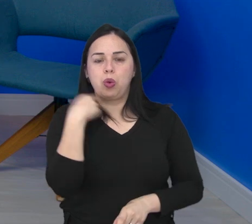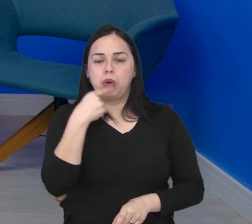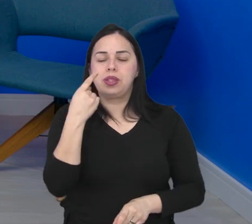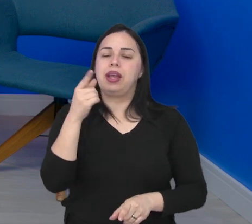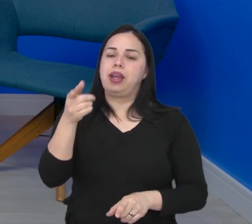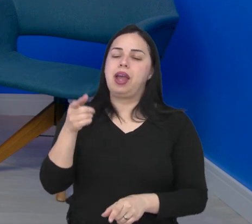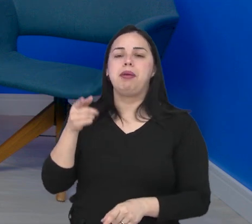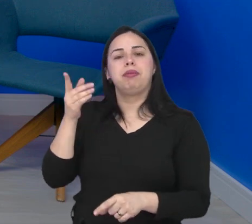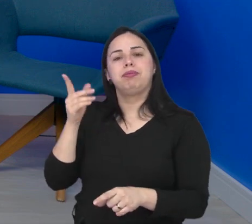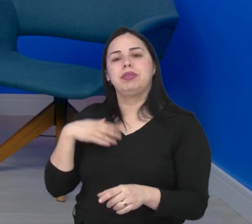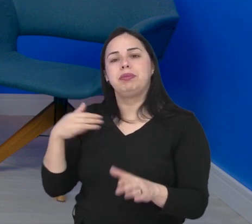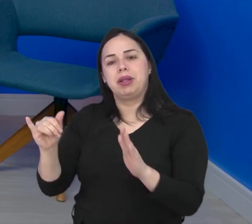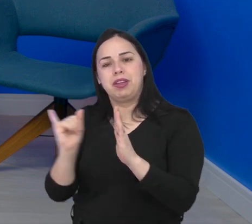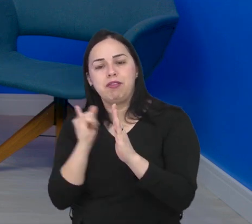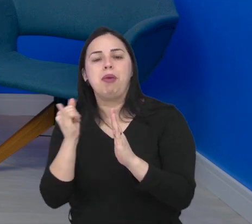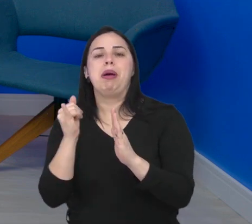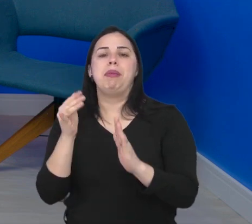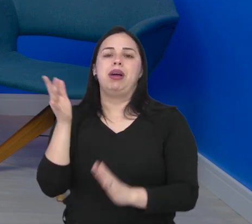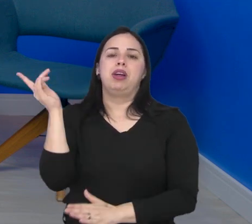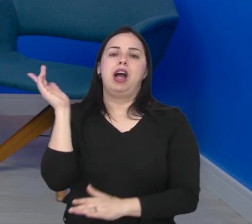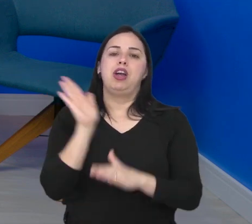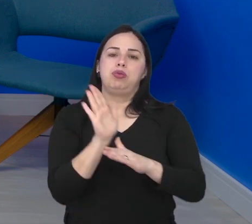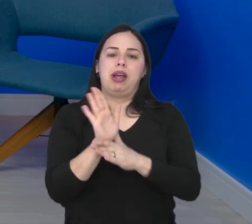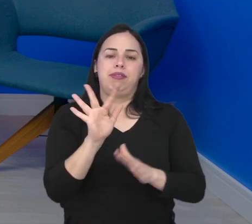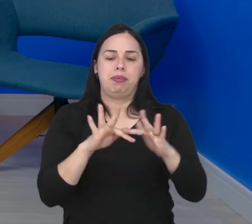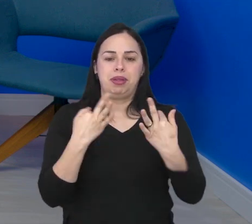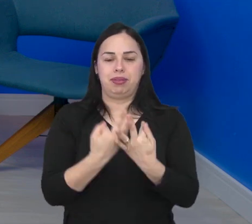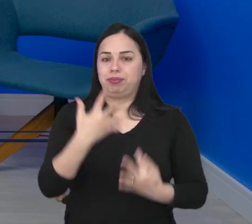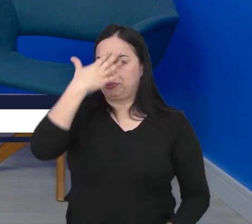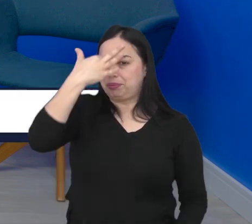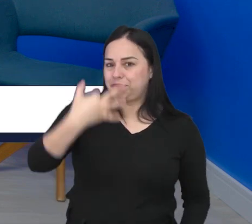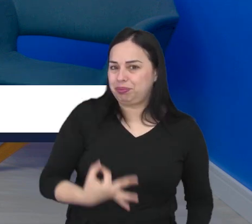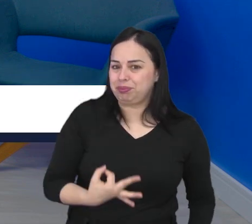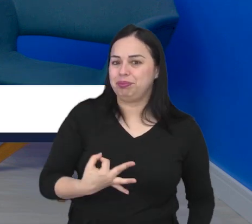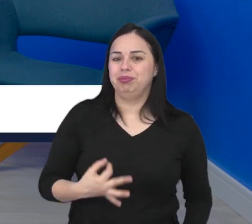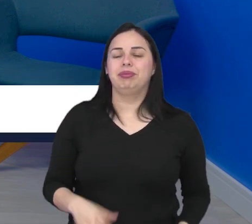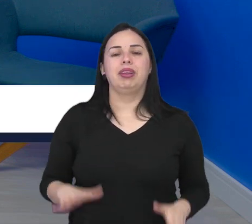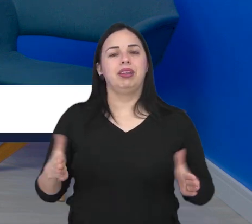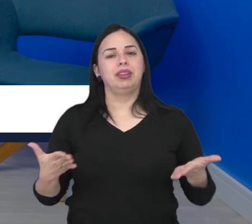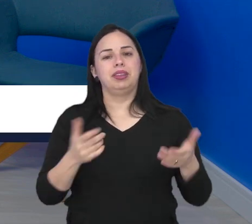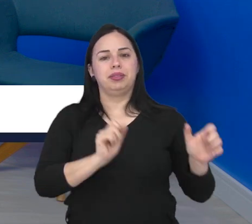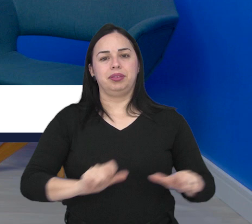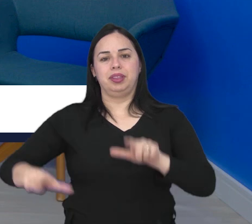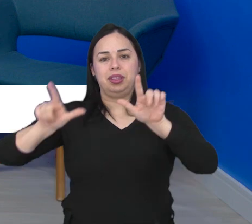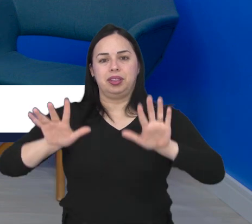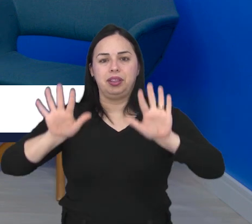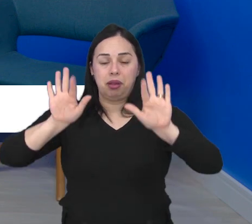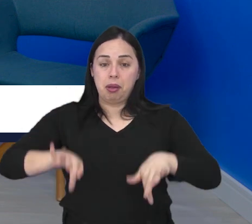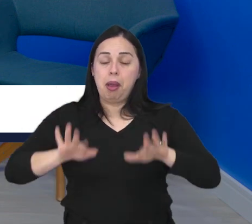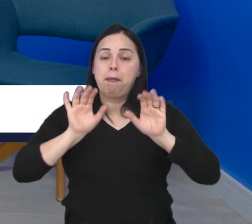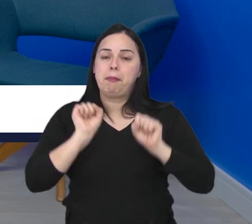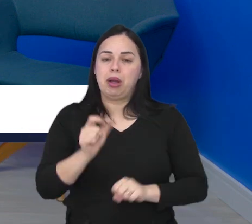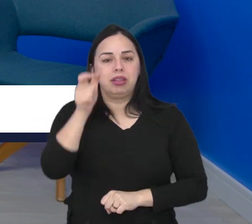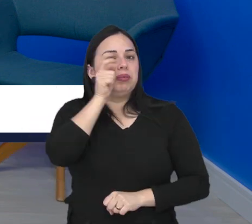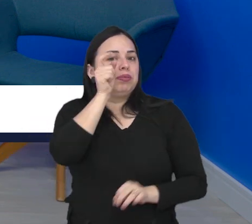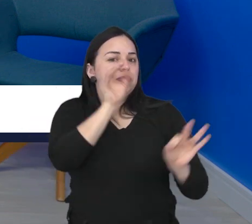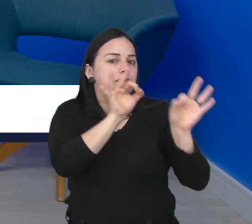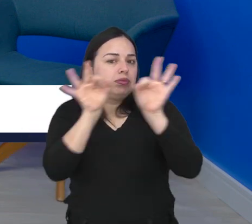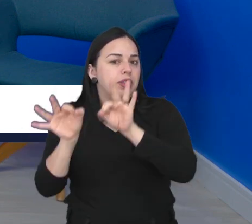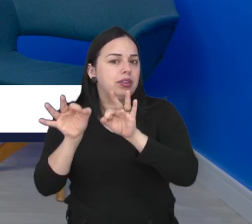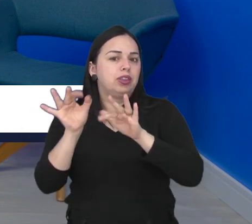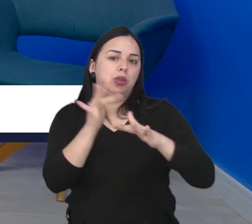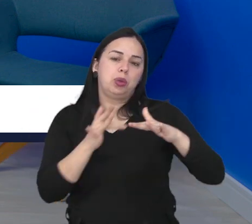e esse é o jeito de sustentar, às vezes, uma família inteira, né? Com certeza. A gente vai ficando por aqui, você pode assistir esse e